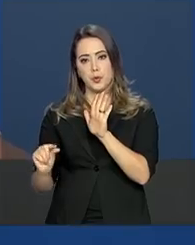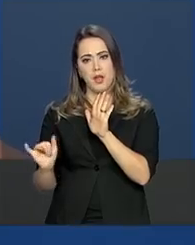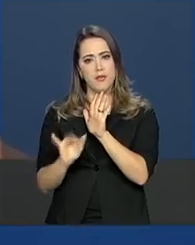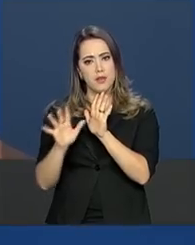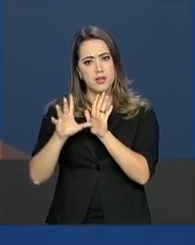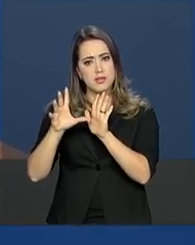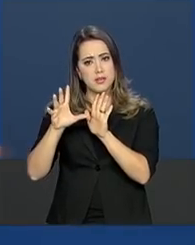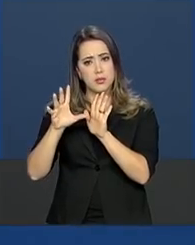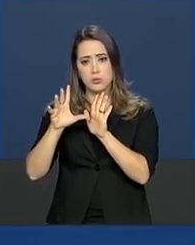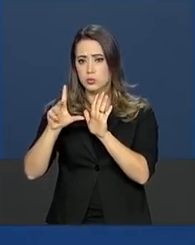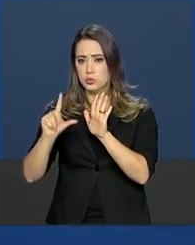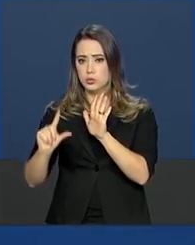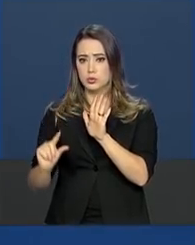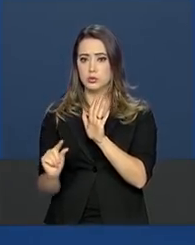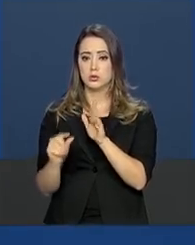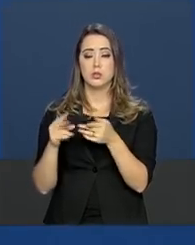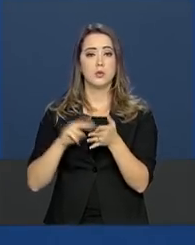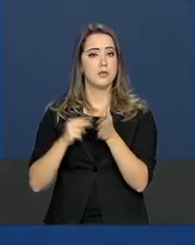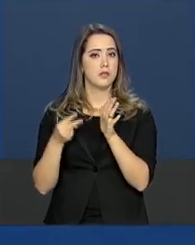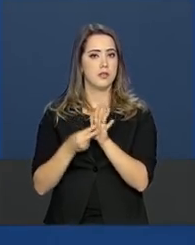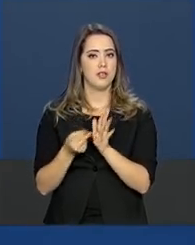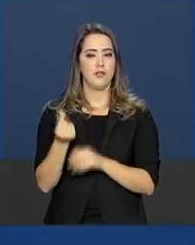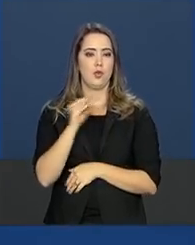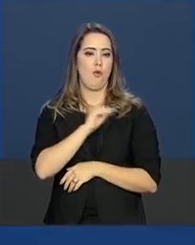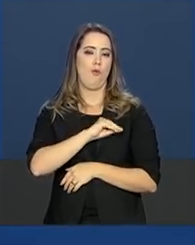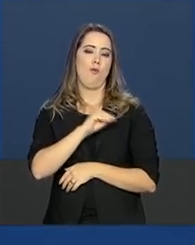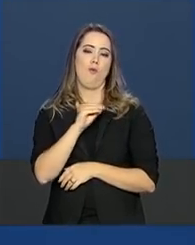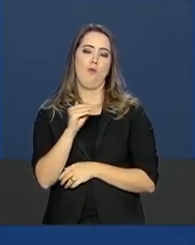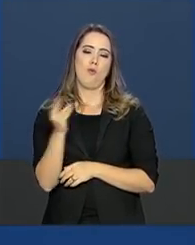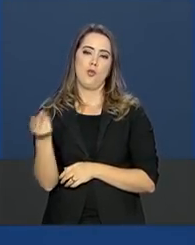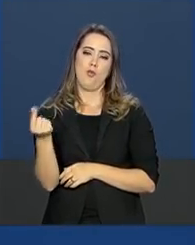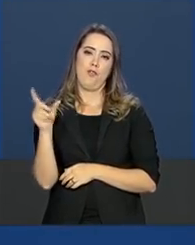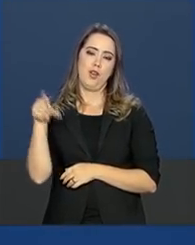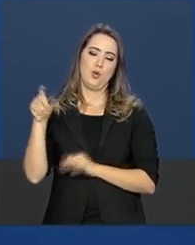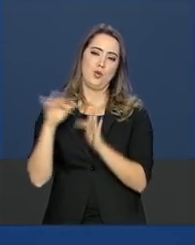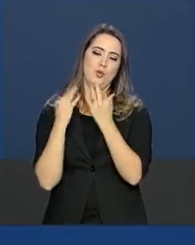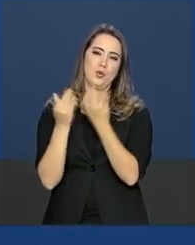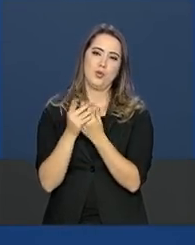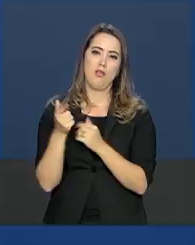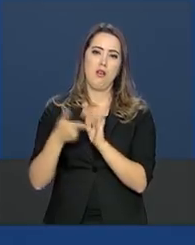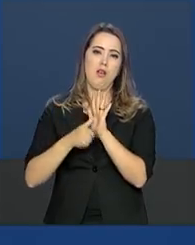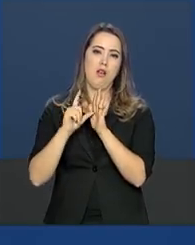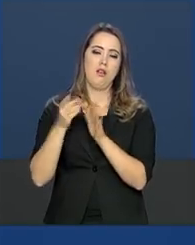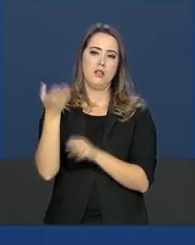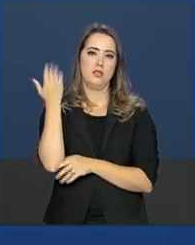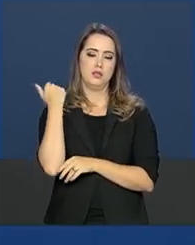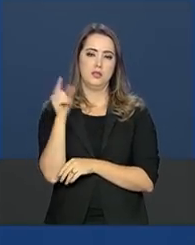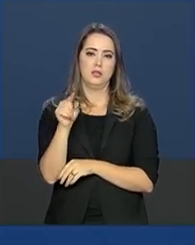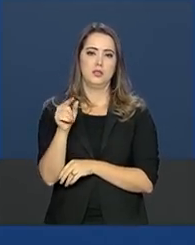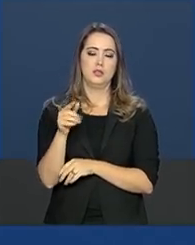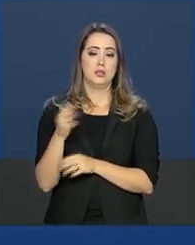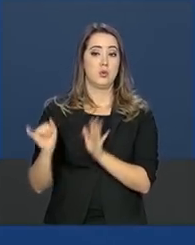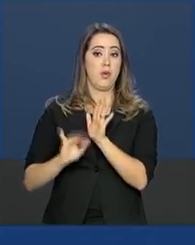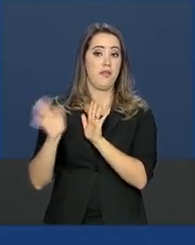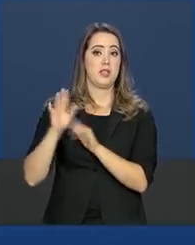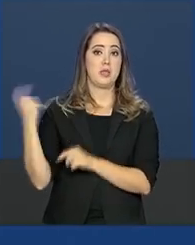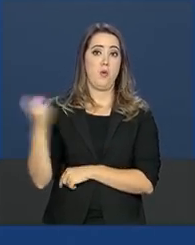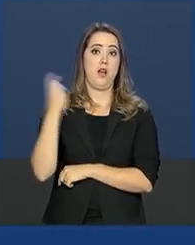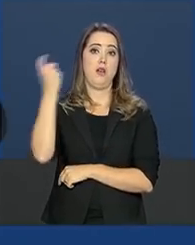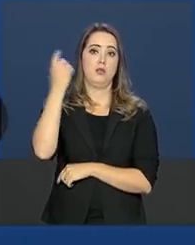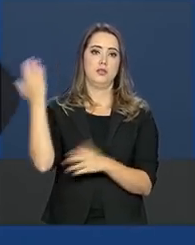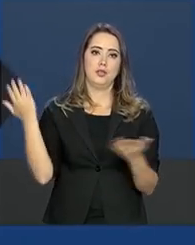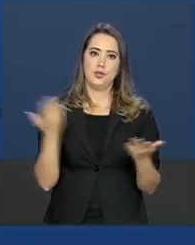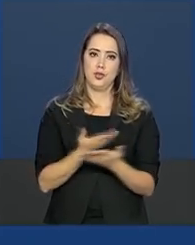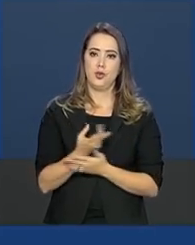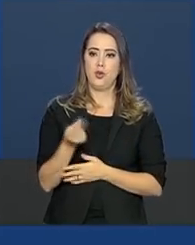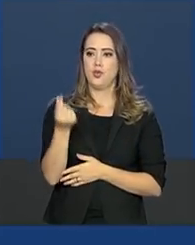o que significa que o valor do Bolsa Família, se tinha o valor X quando a inflação era de 10, 11%,